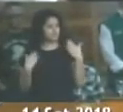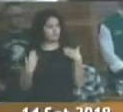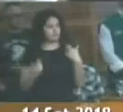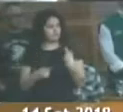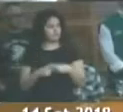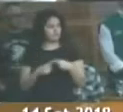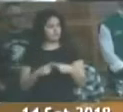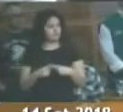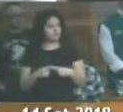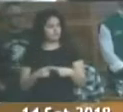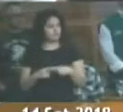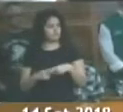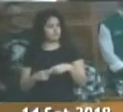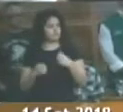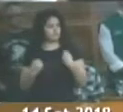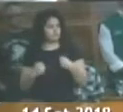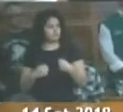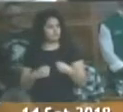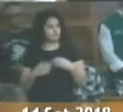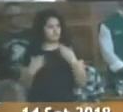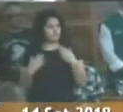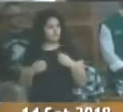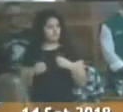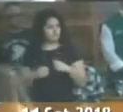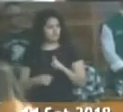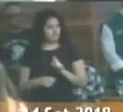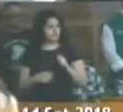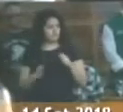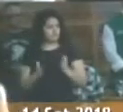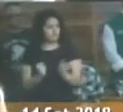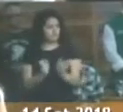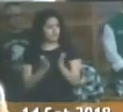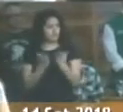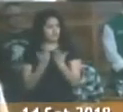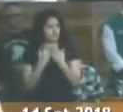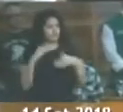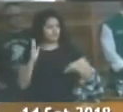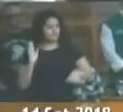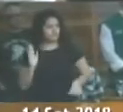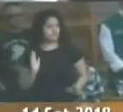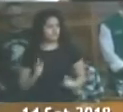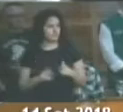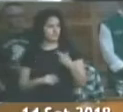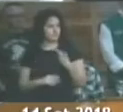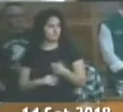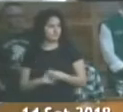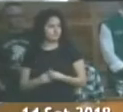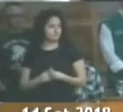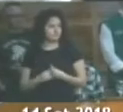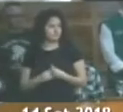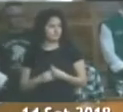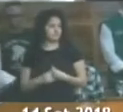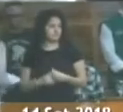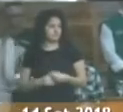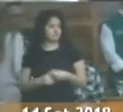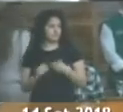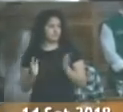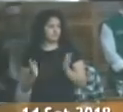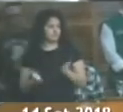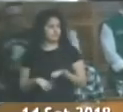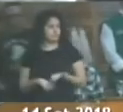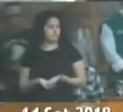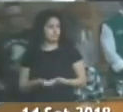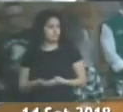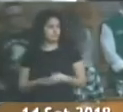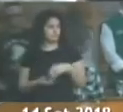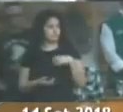maricultura também tem que ter um nadopor da marinha justamente para não fechar praias, né, e não causar nenhuma insegurança na navegação. Hoje a gente já tem